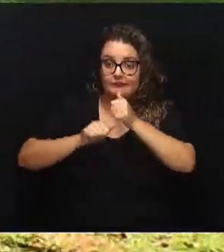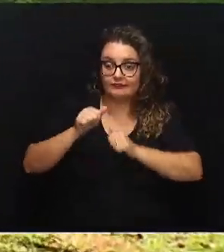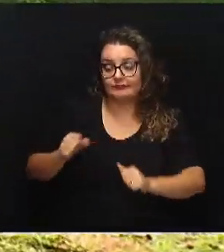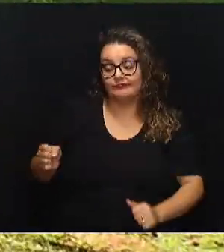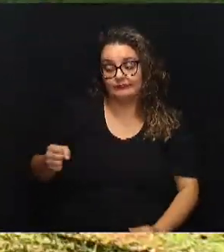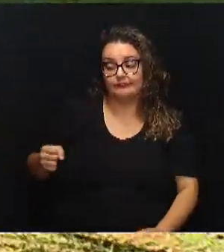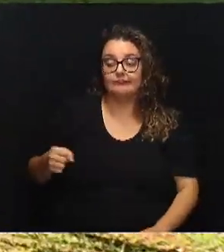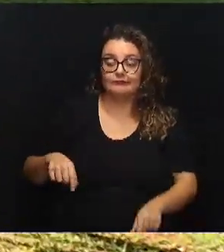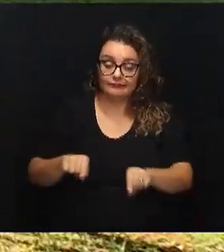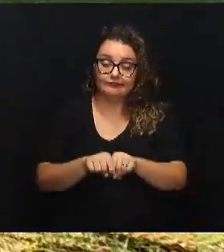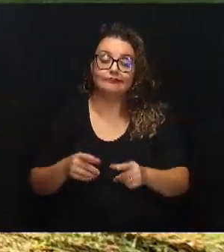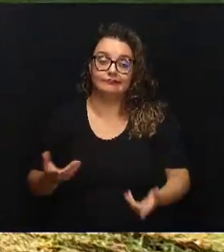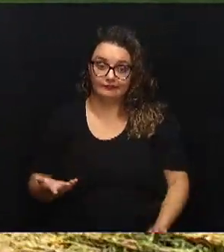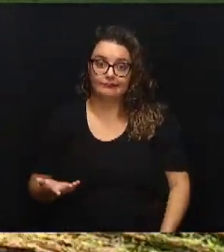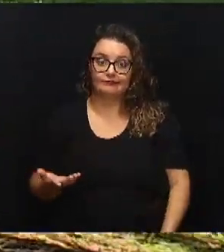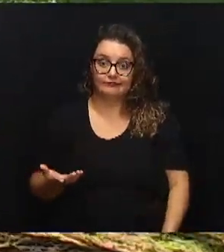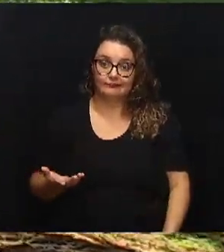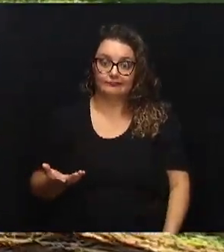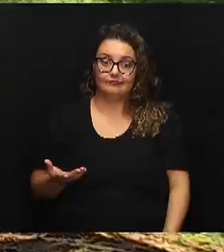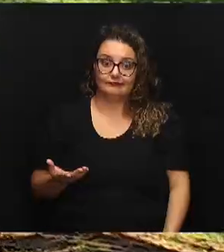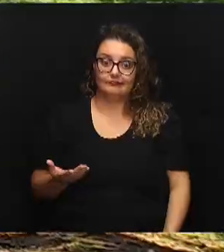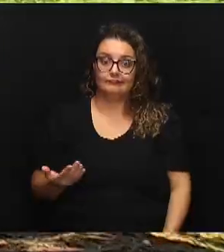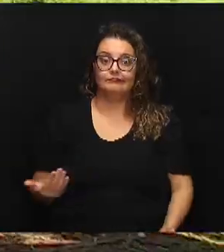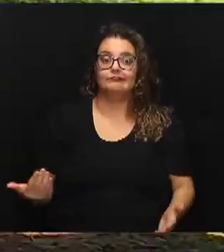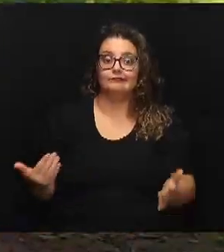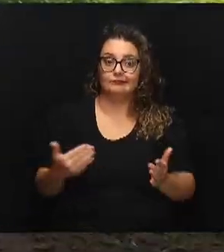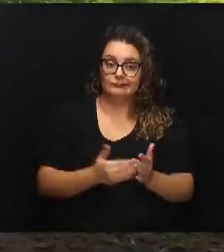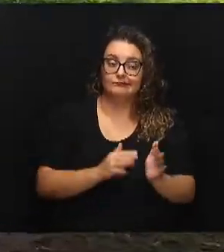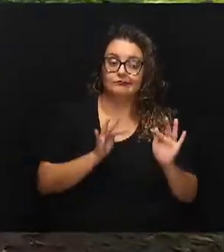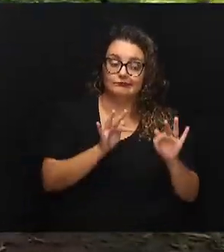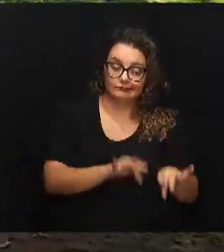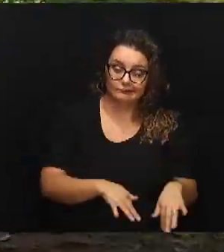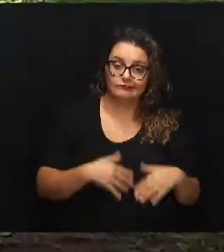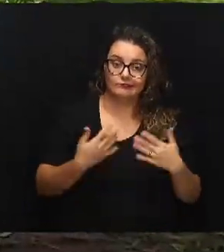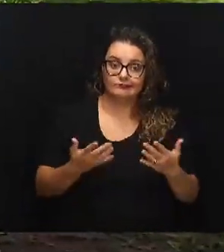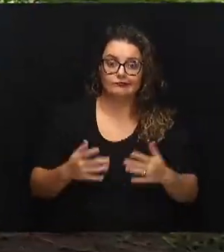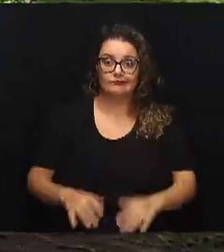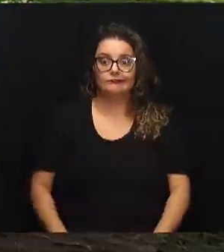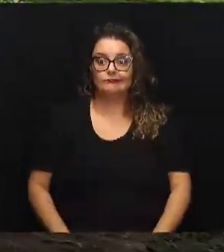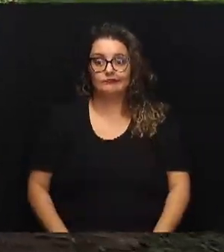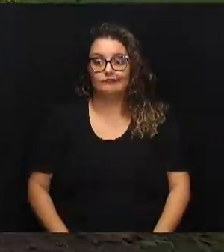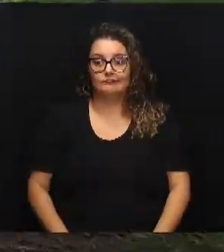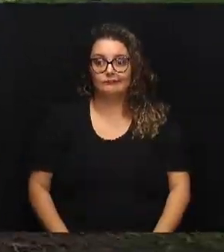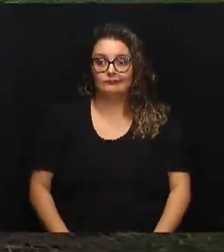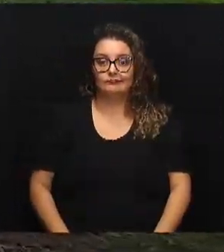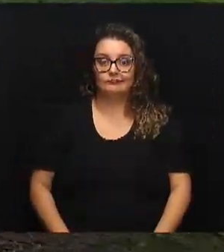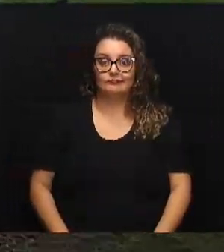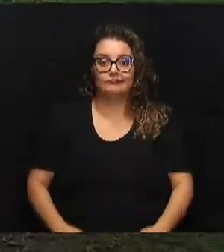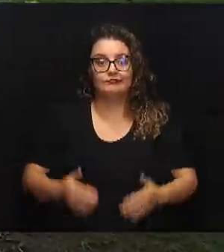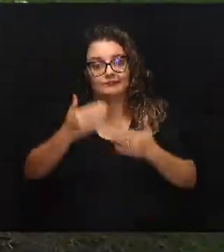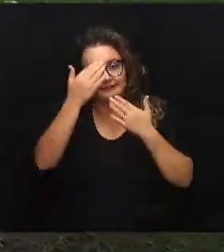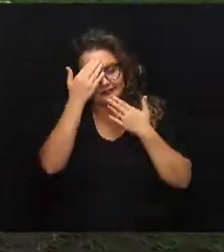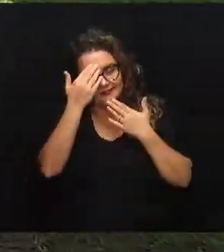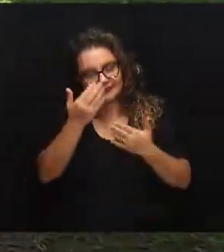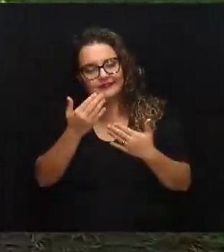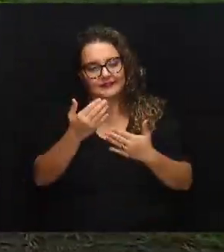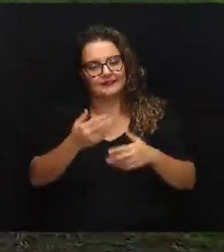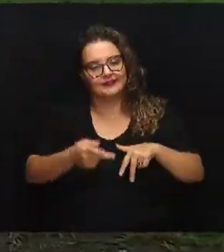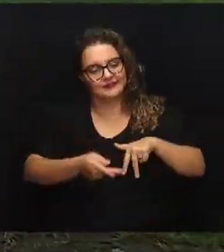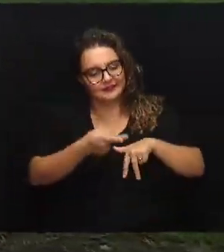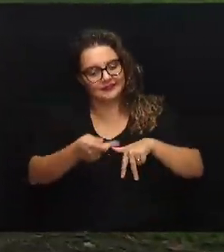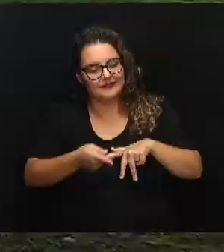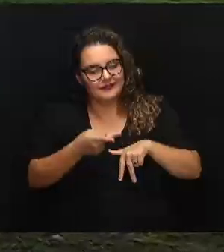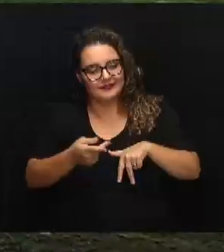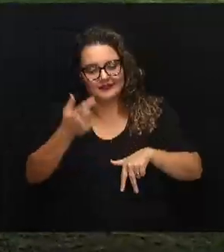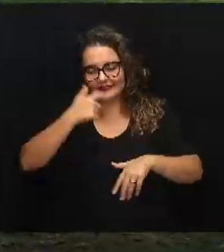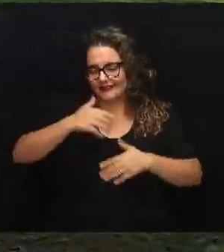cervejinha também. E fui parar na sarjeta, né, como se diz, assim. Obrigada pelo seu depoimento.